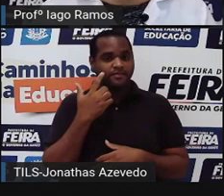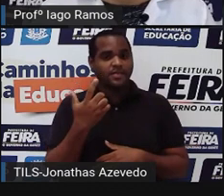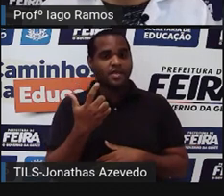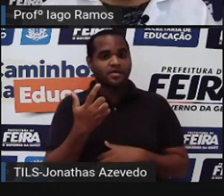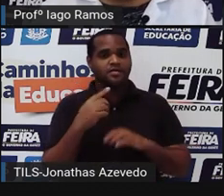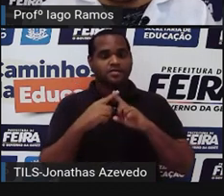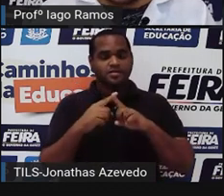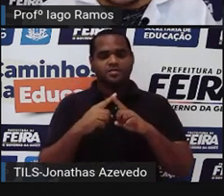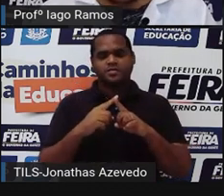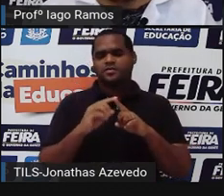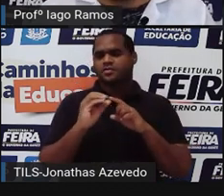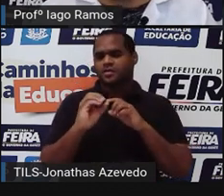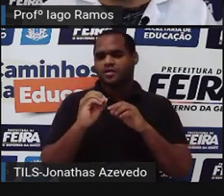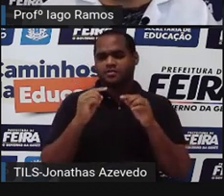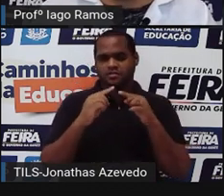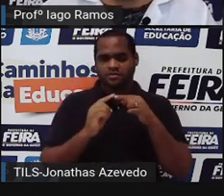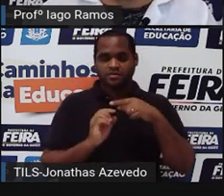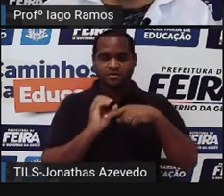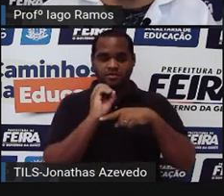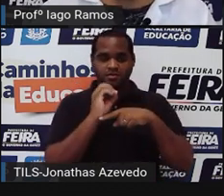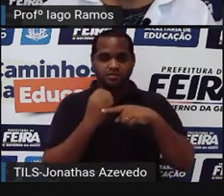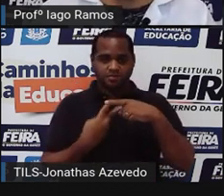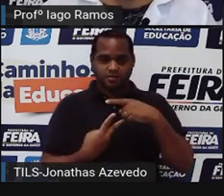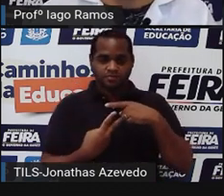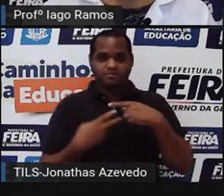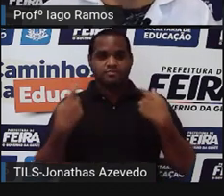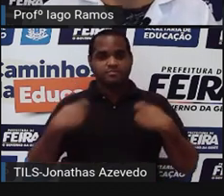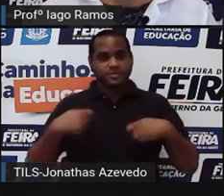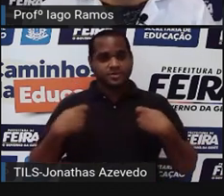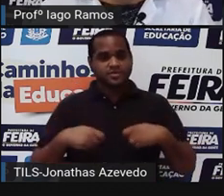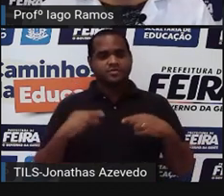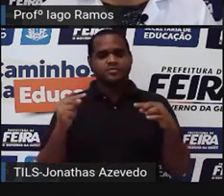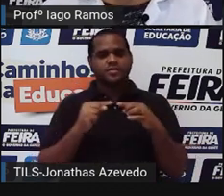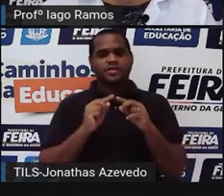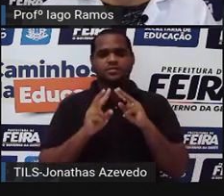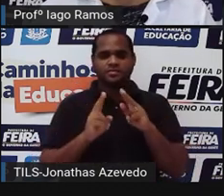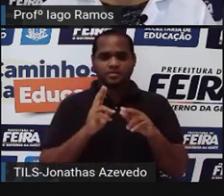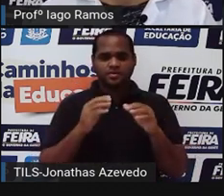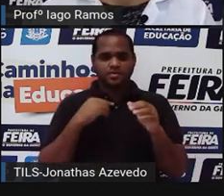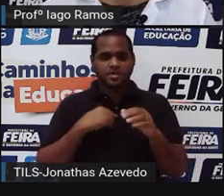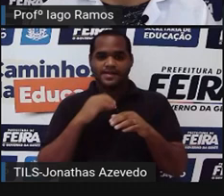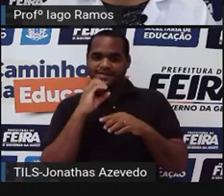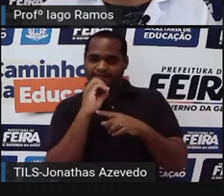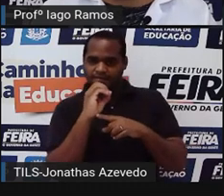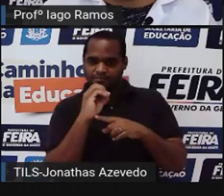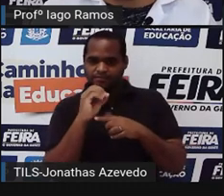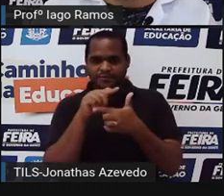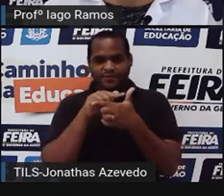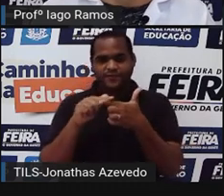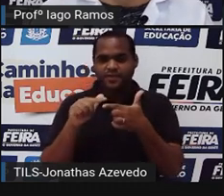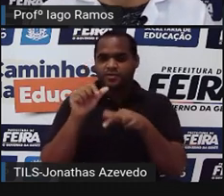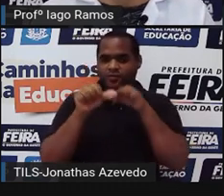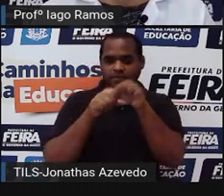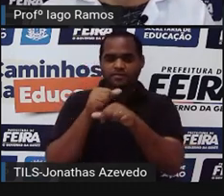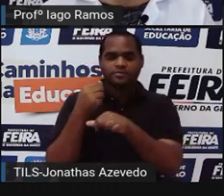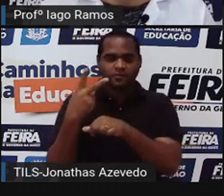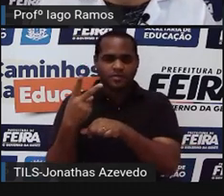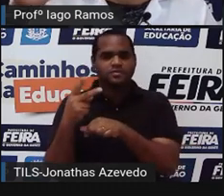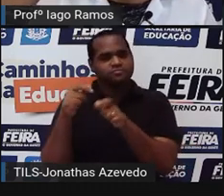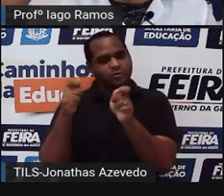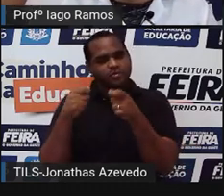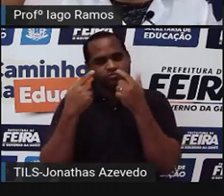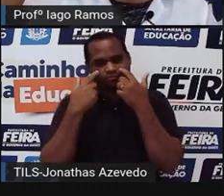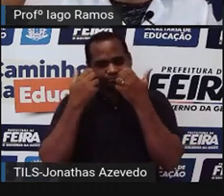número que vezes 2, precisa ser um número que vezes 2, dê zero. Só fazer zero dividido por 2, a gente encontra x igual a